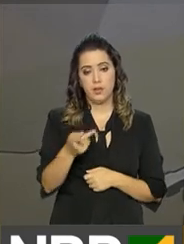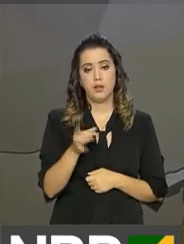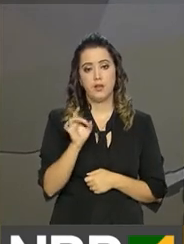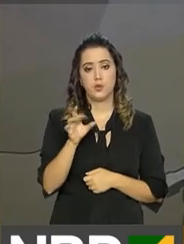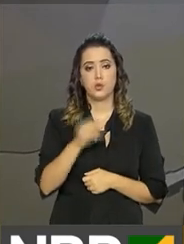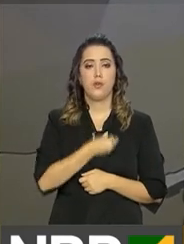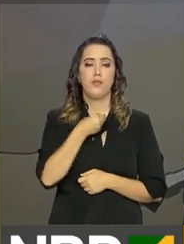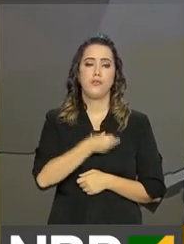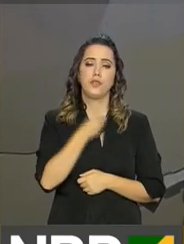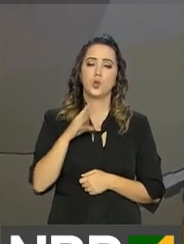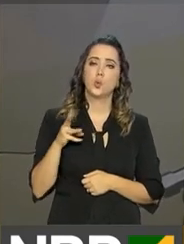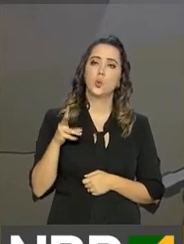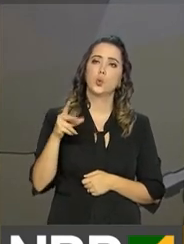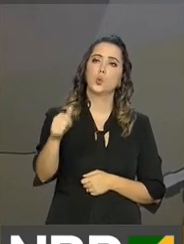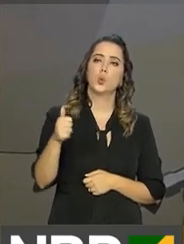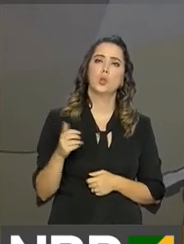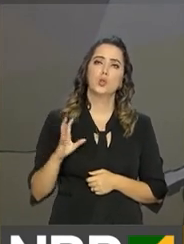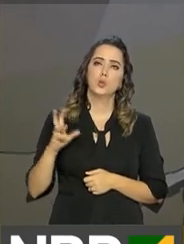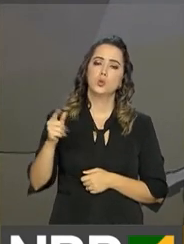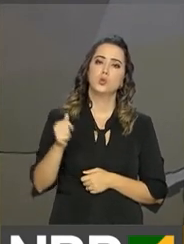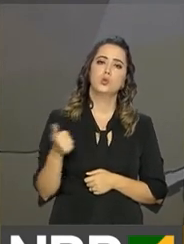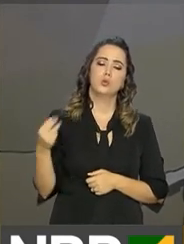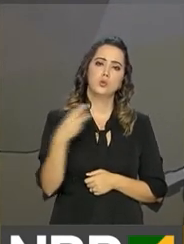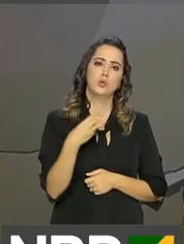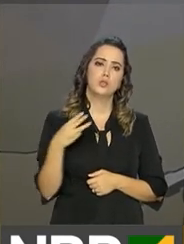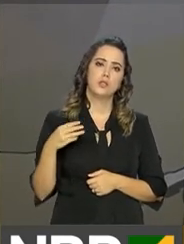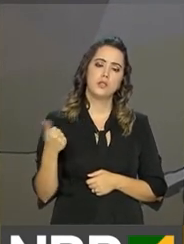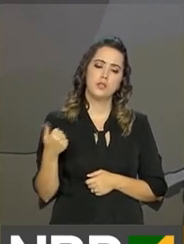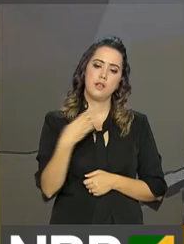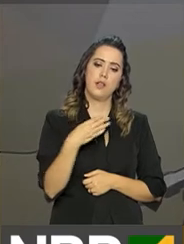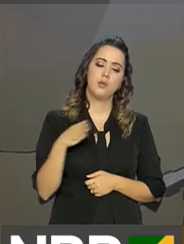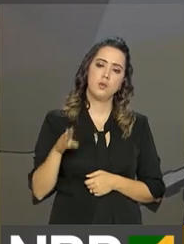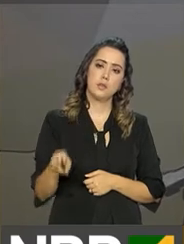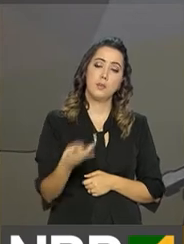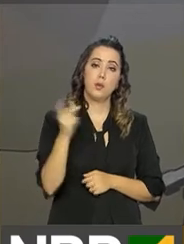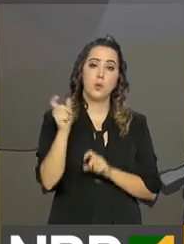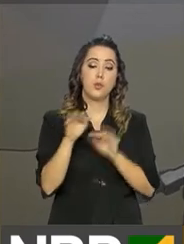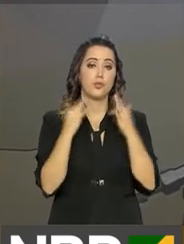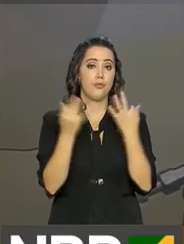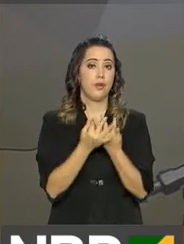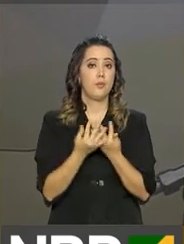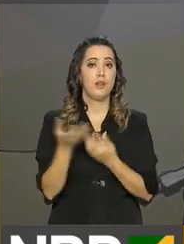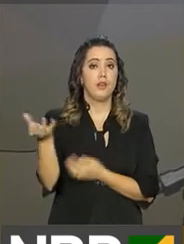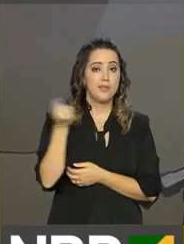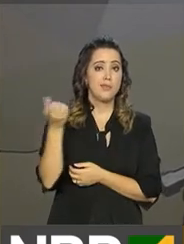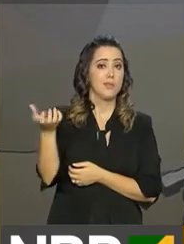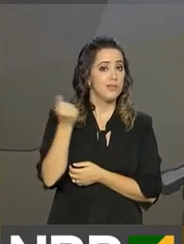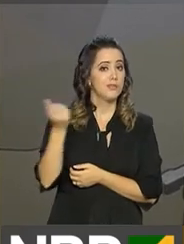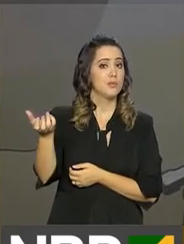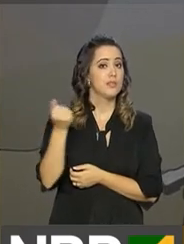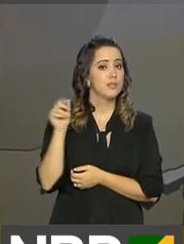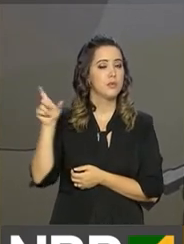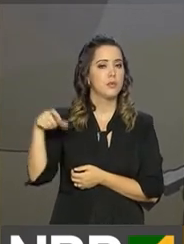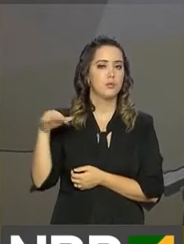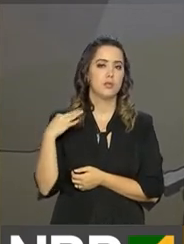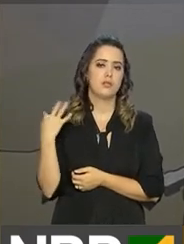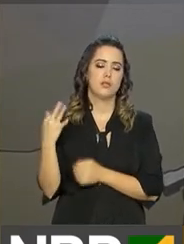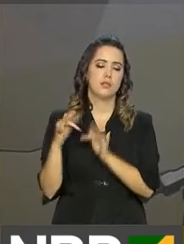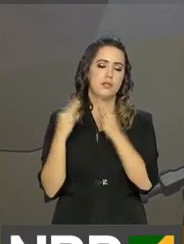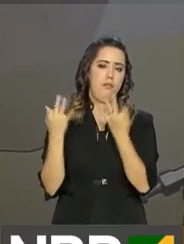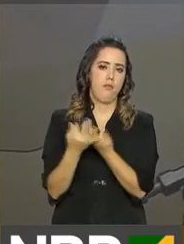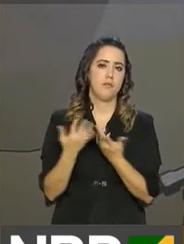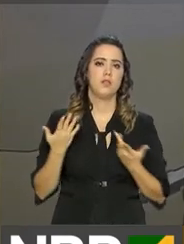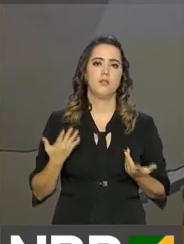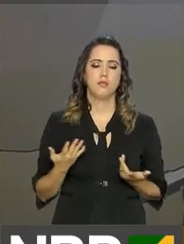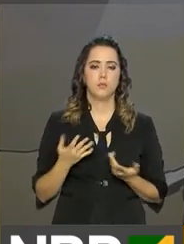a vida toda com 13, 14 milhões de famílias no Bolsa Família. O ideal num Estado, como o nosso Estado brasileiro,